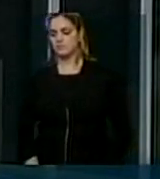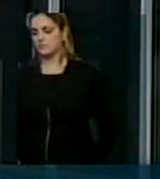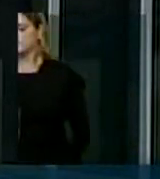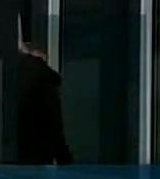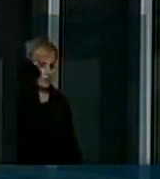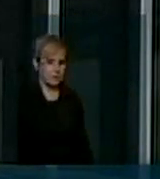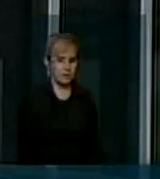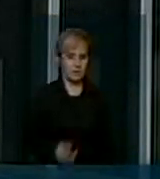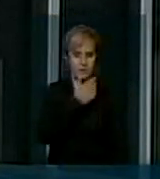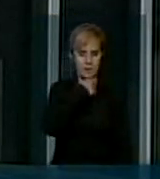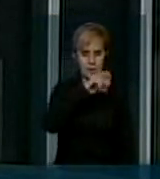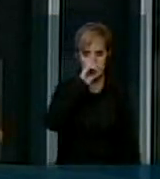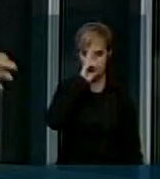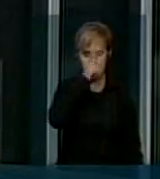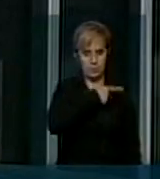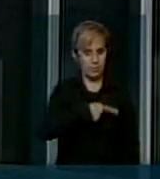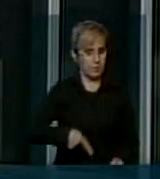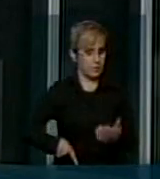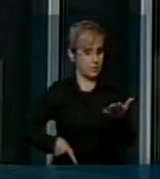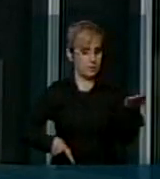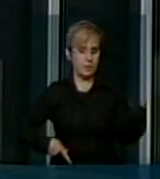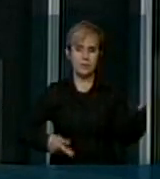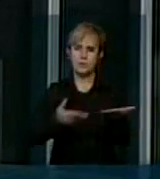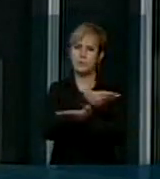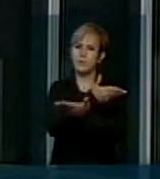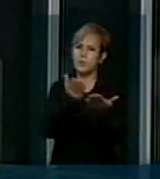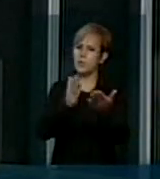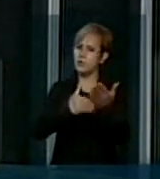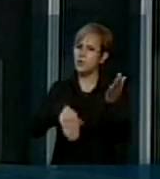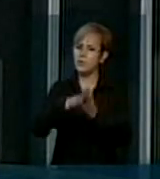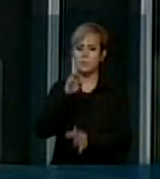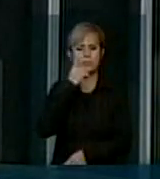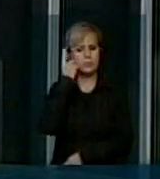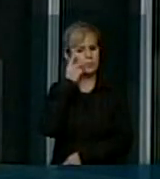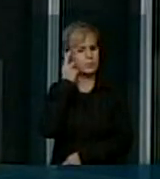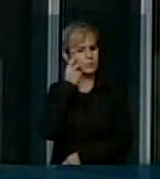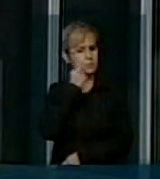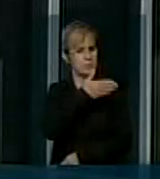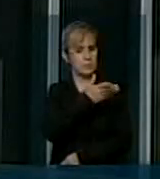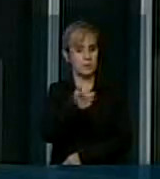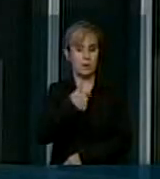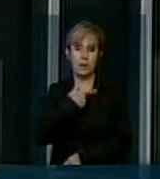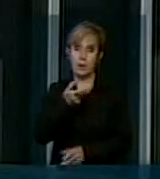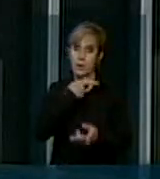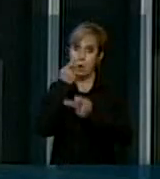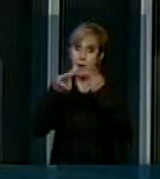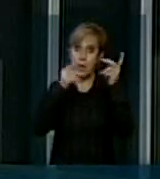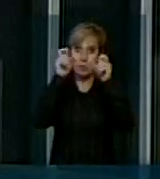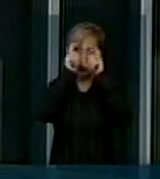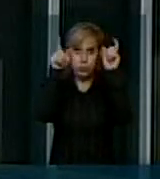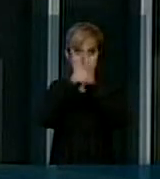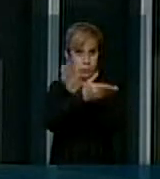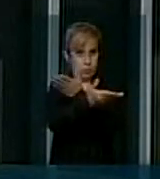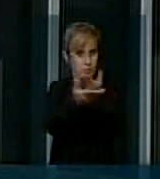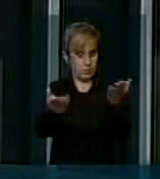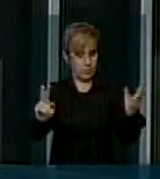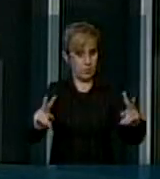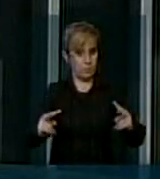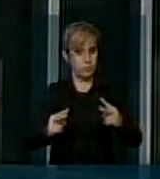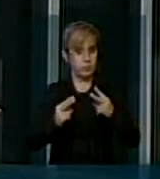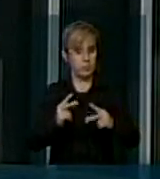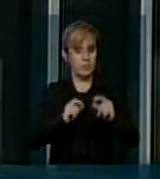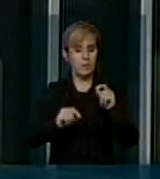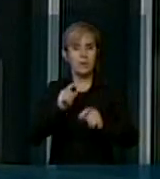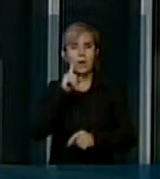Senhor presidente, senhoras e senhores parlamentares, quero chamar a atenção de vossas excelências para